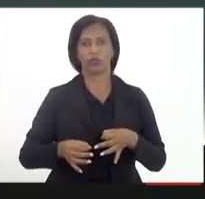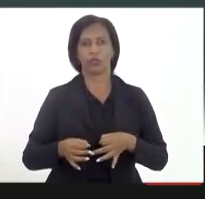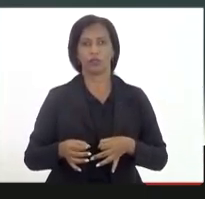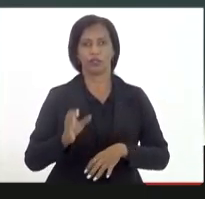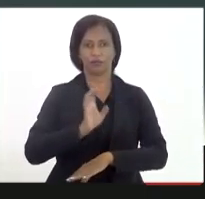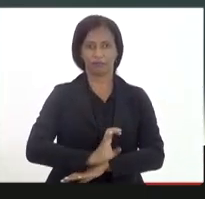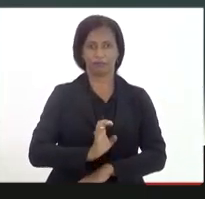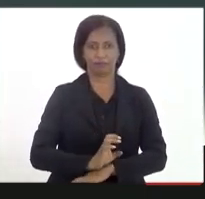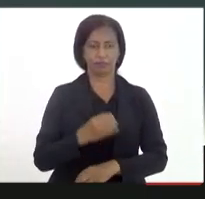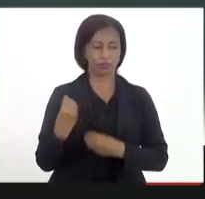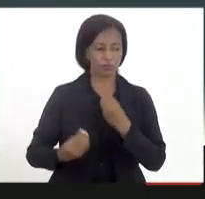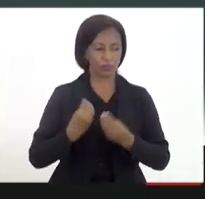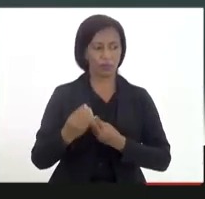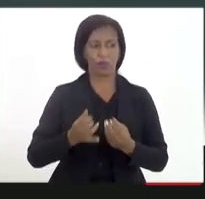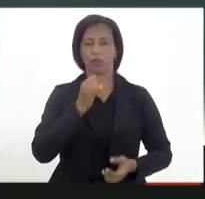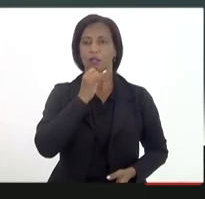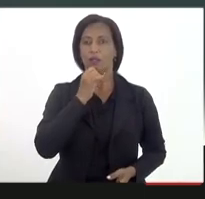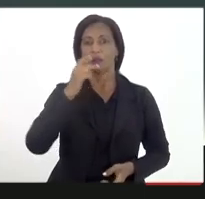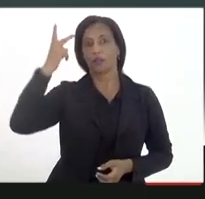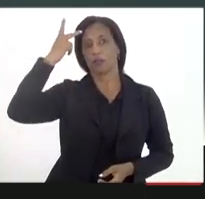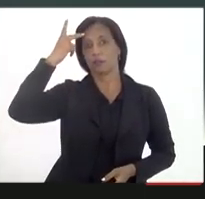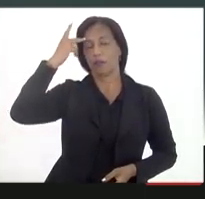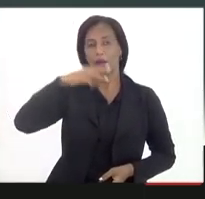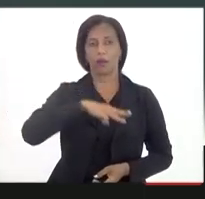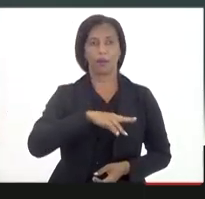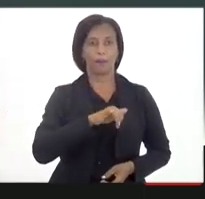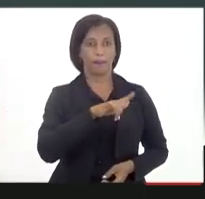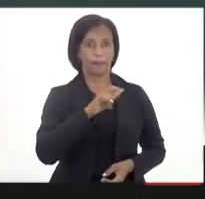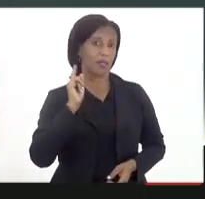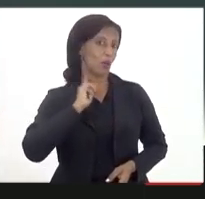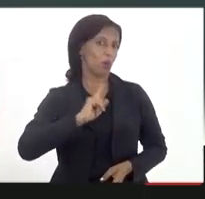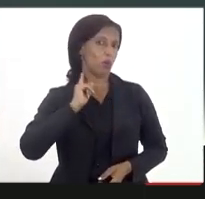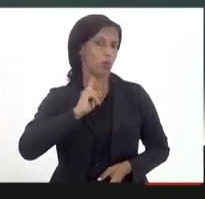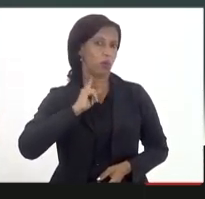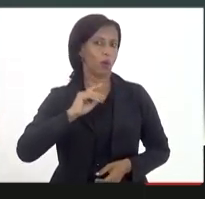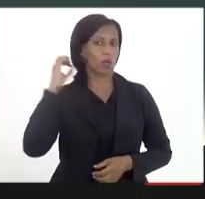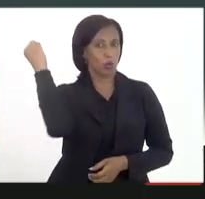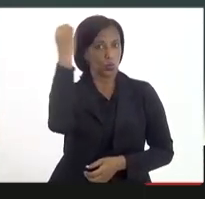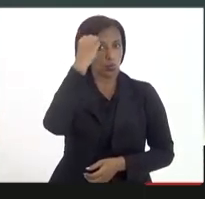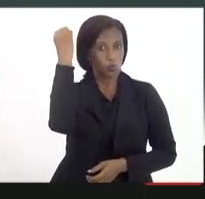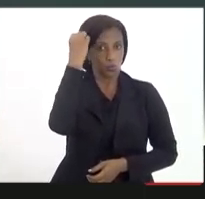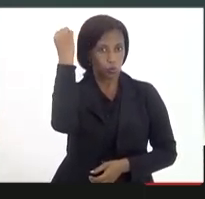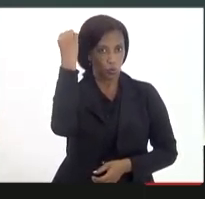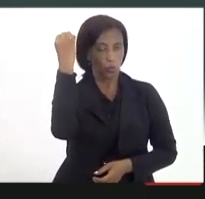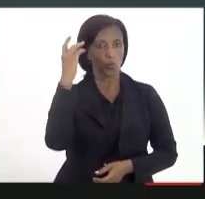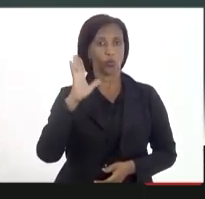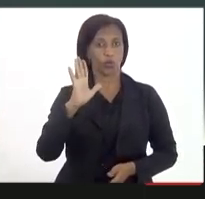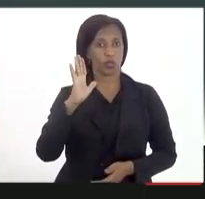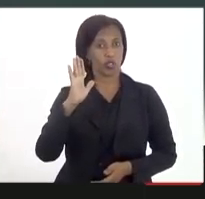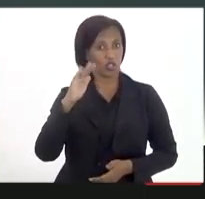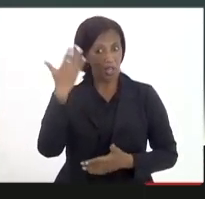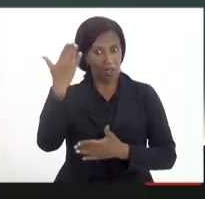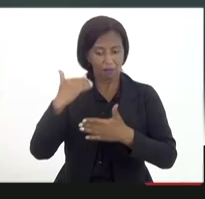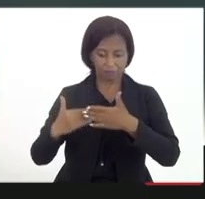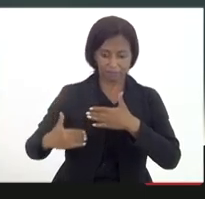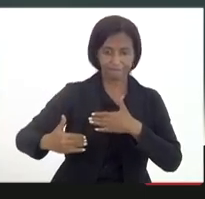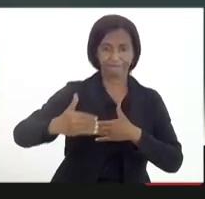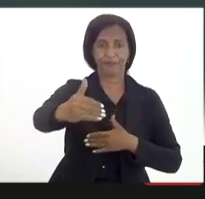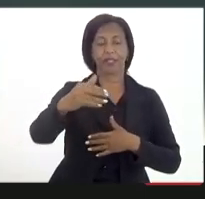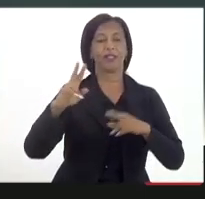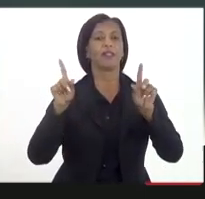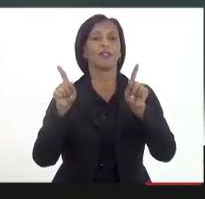como exemplo São Paulo Minas e Rio Grande do Sul né que vai saíram à frente ir também que ela